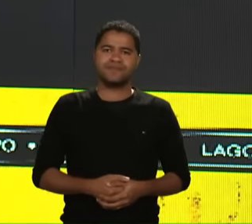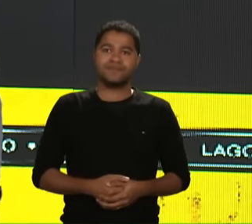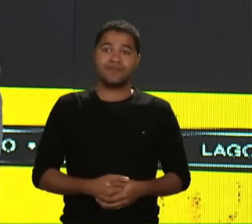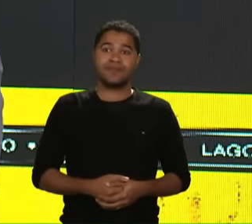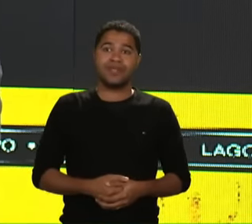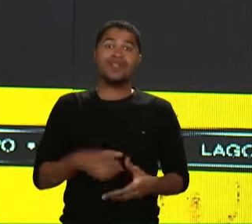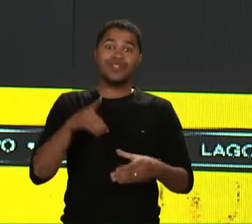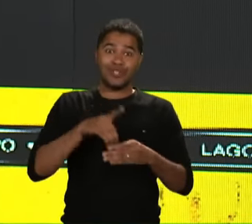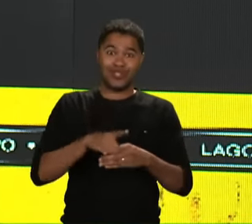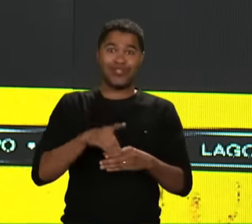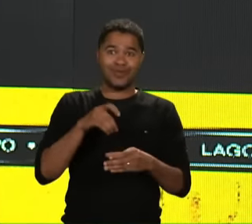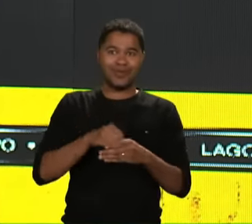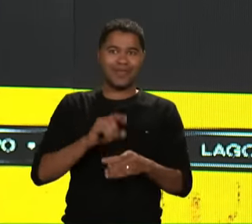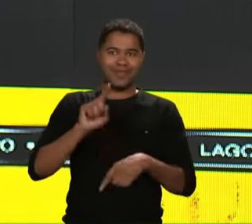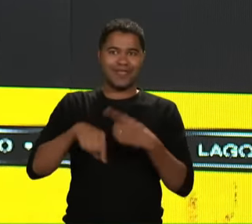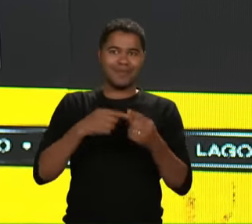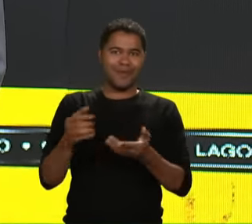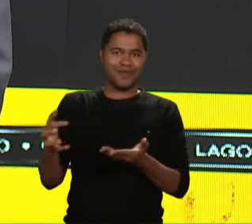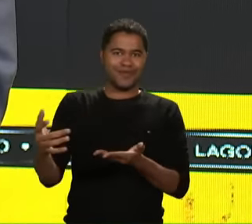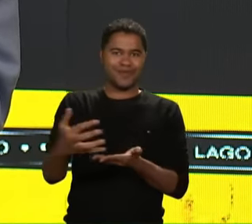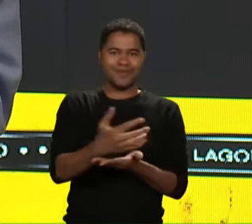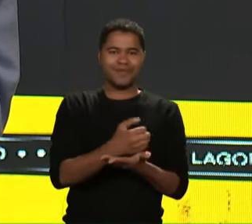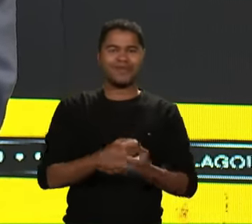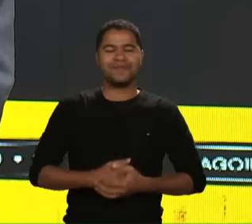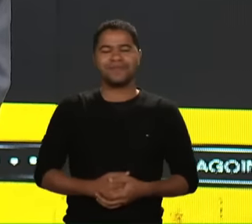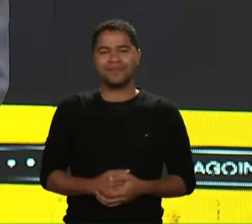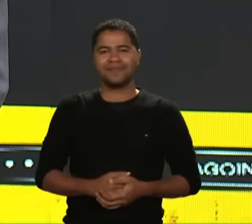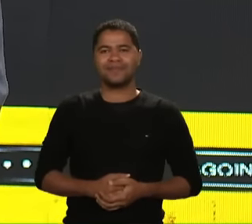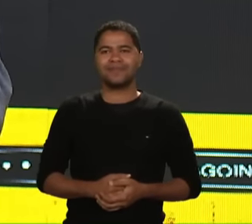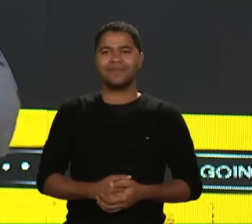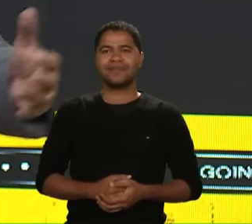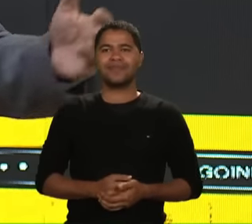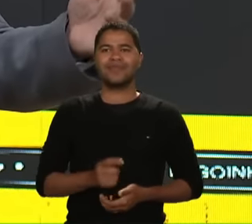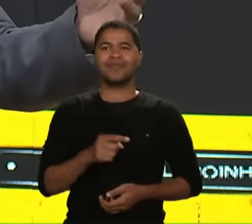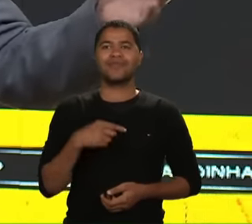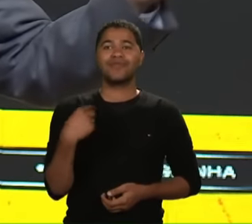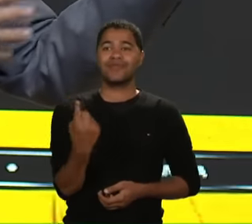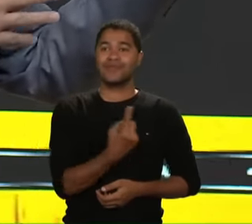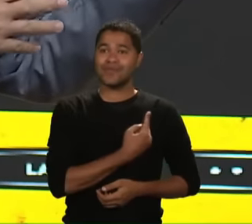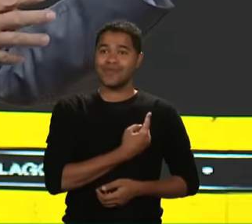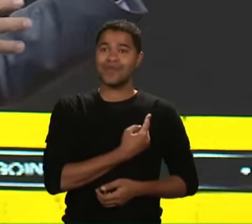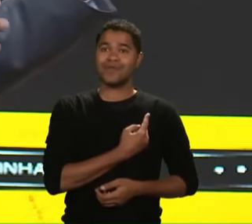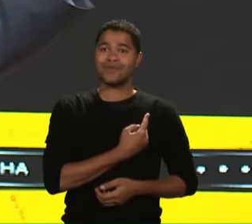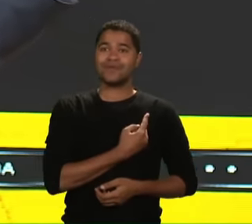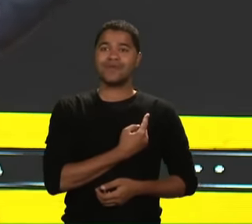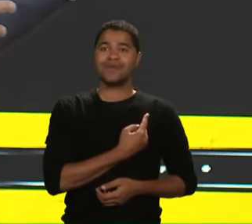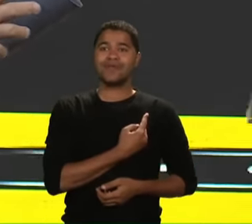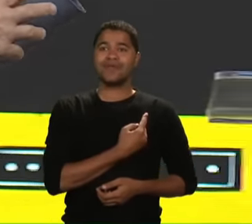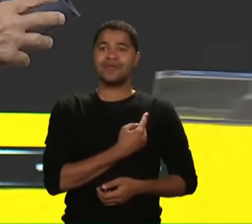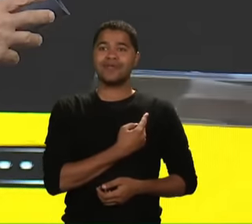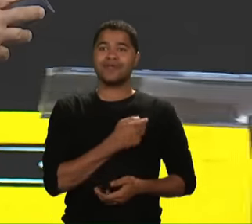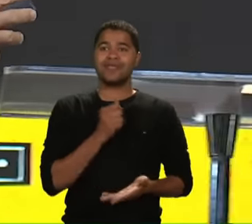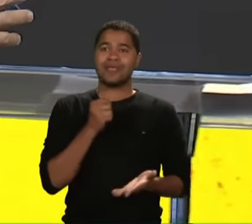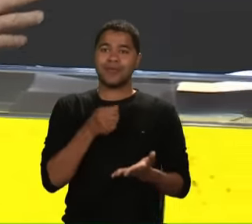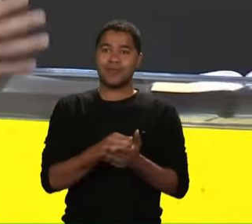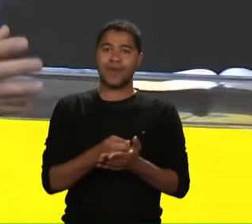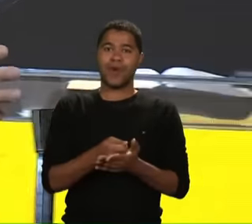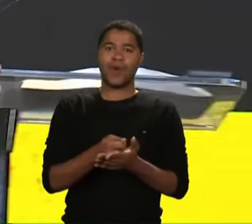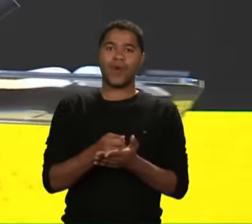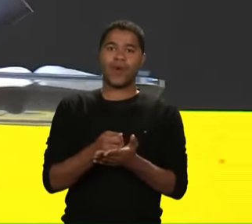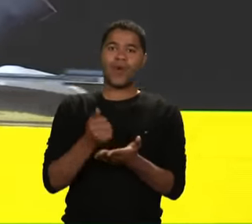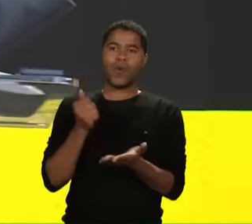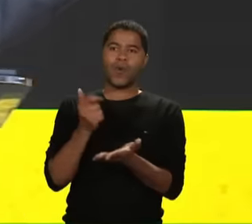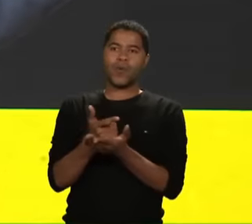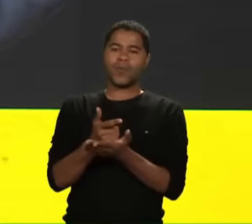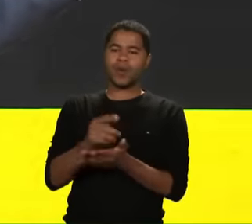falando em dízimo, daqui a pouco nós vamos recolher. Nós temos que pagar um transmissor, compramos um